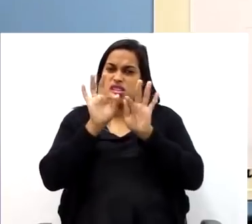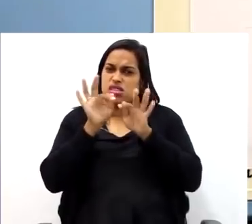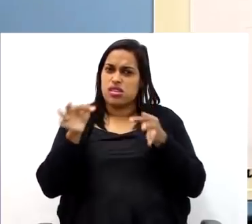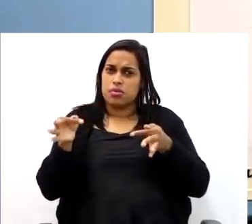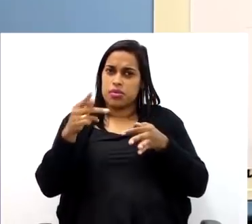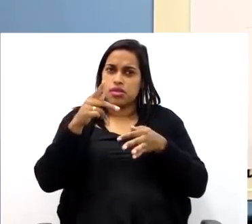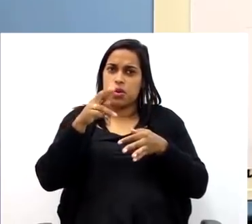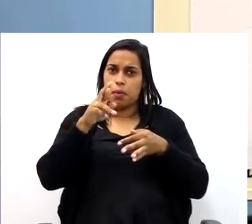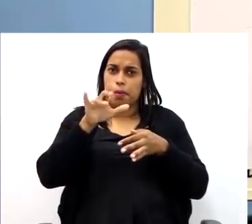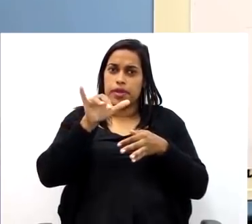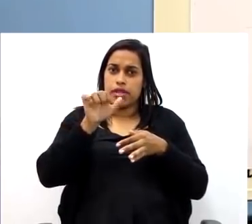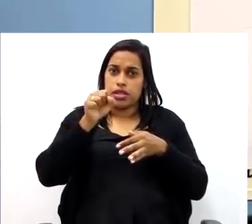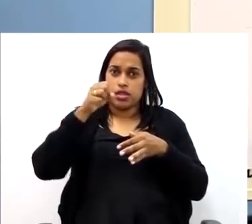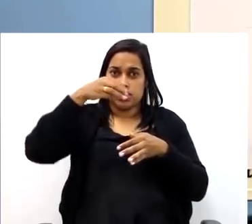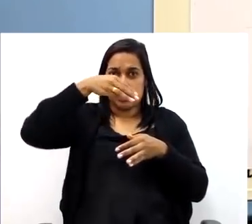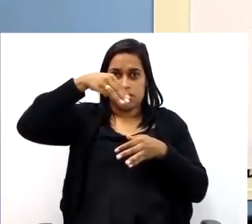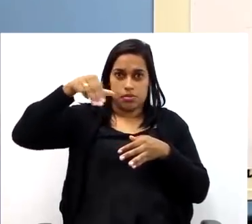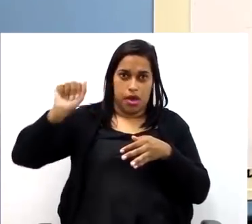tenho essa face